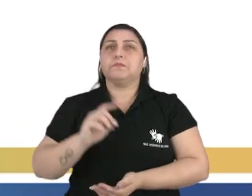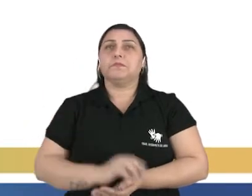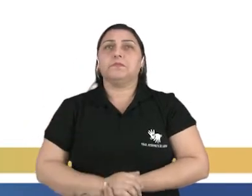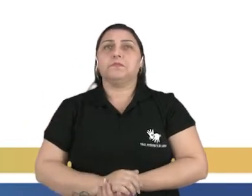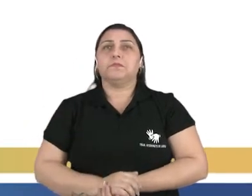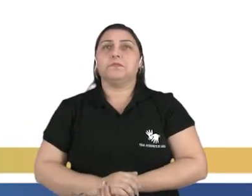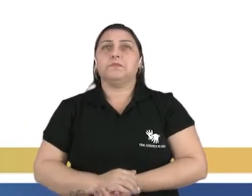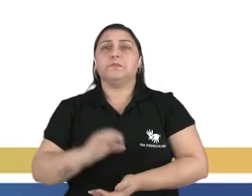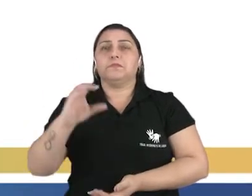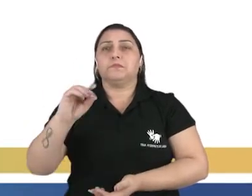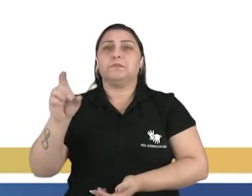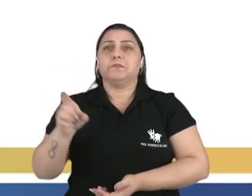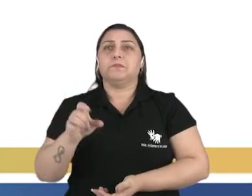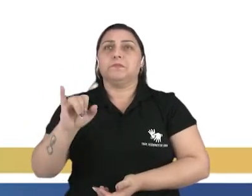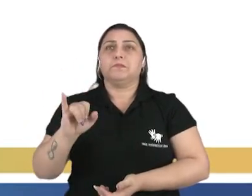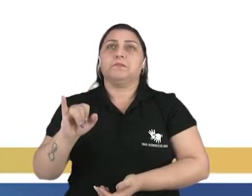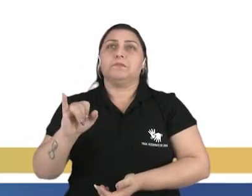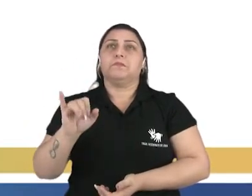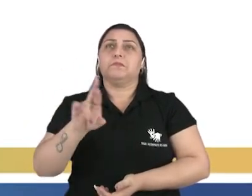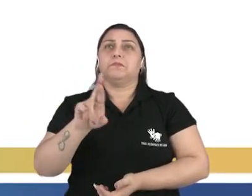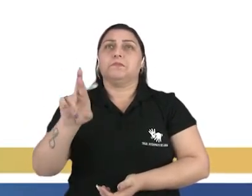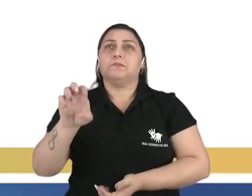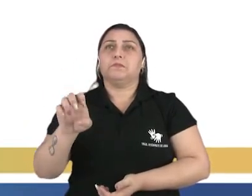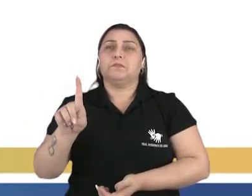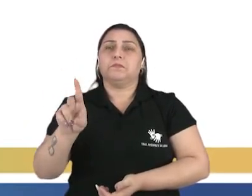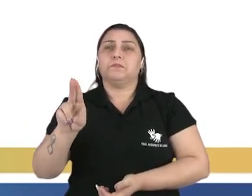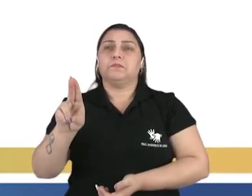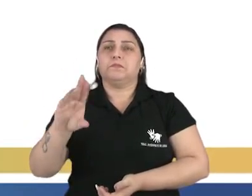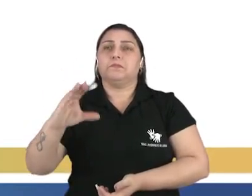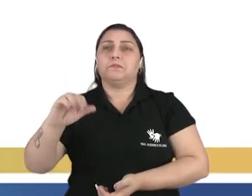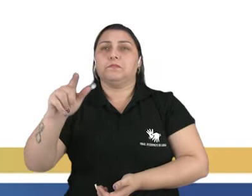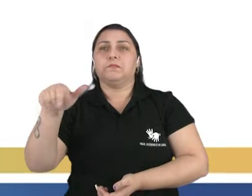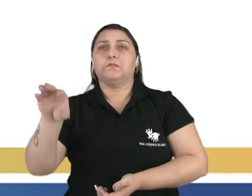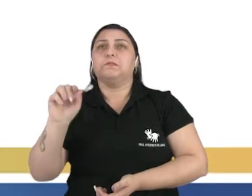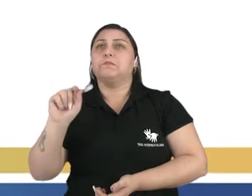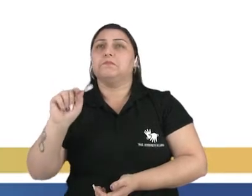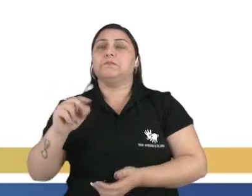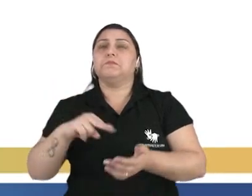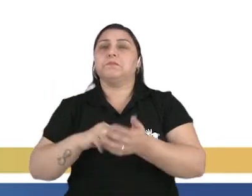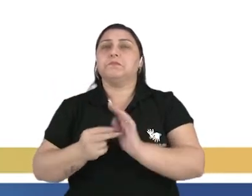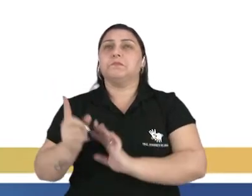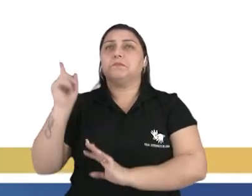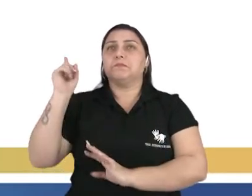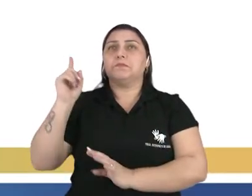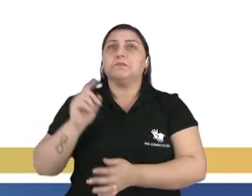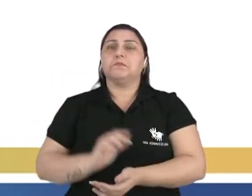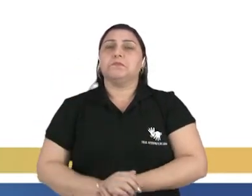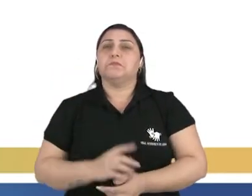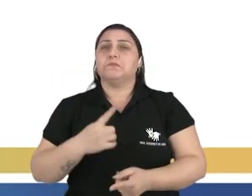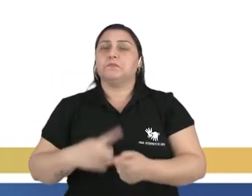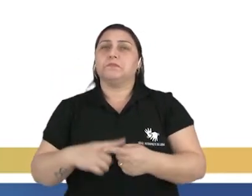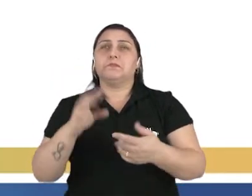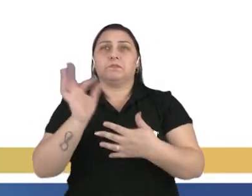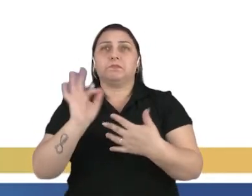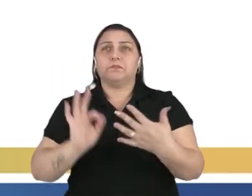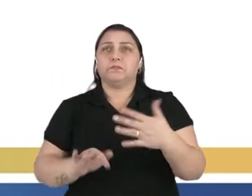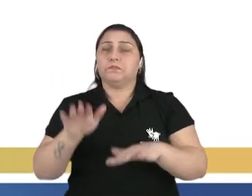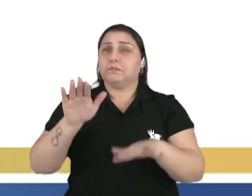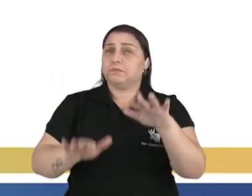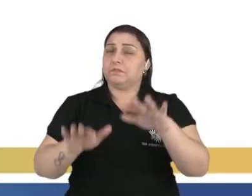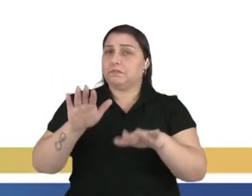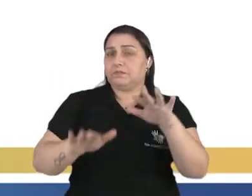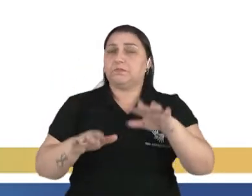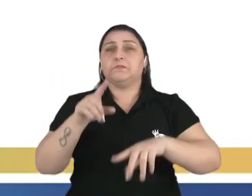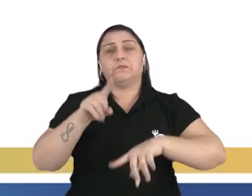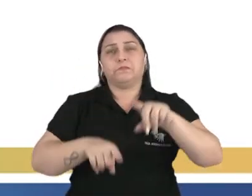que é feito chamado de oxirredução, né? E o que é a oxirredução? É porque os elementos, a depender do tipo